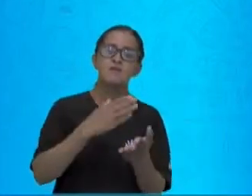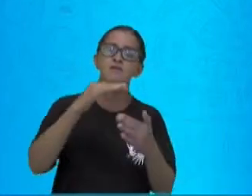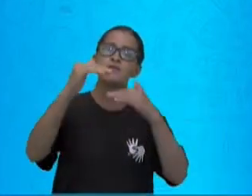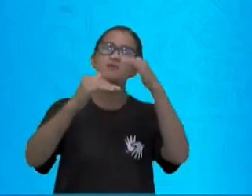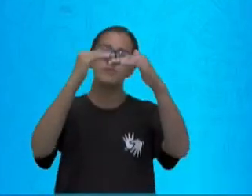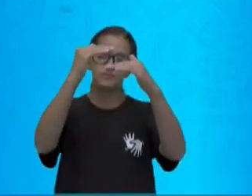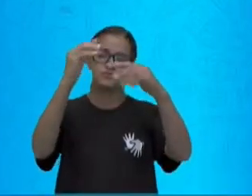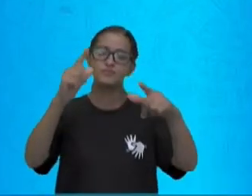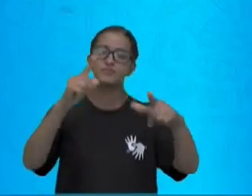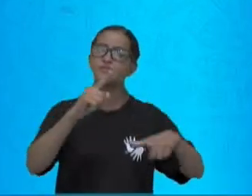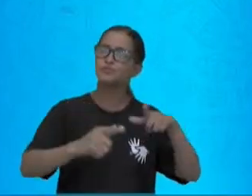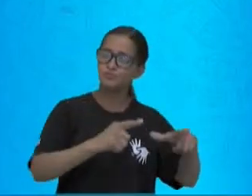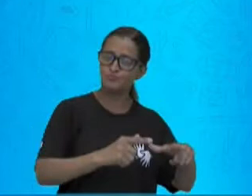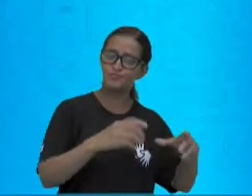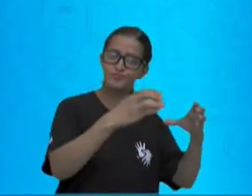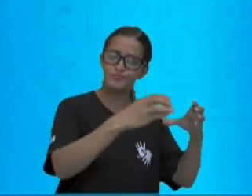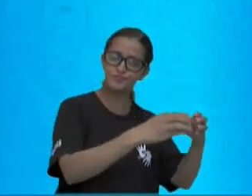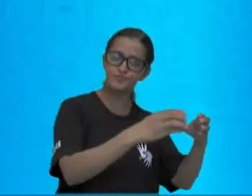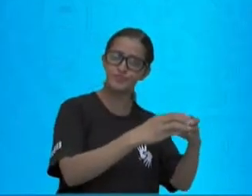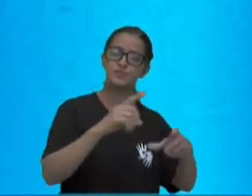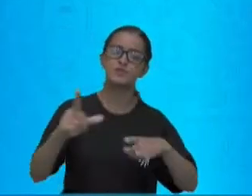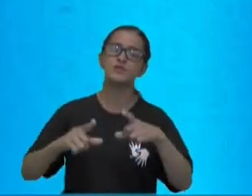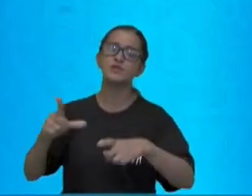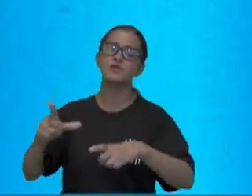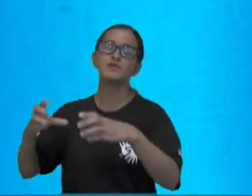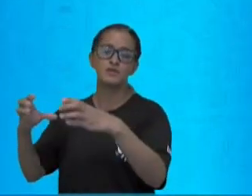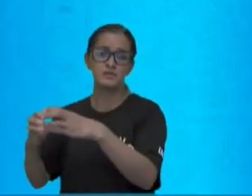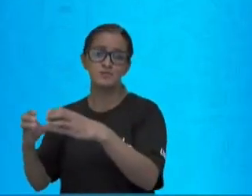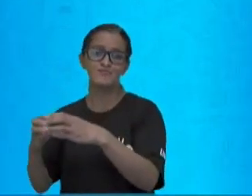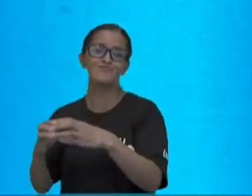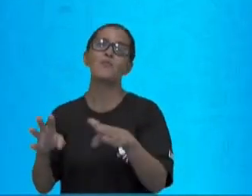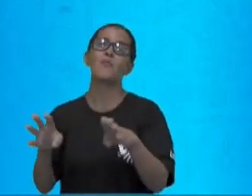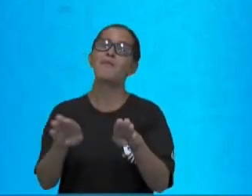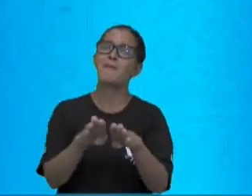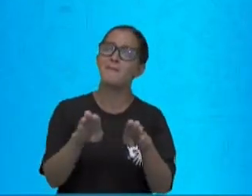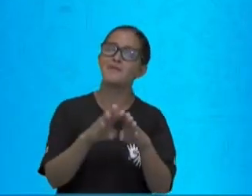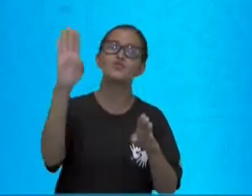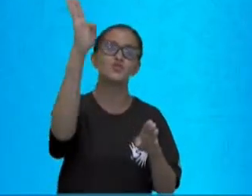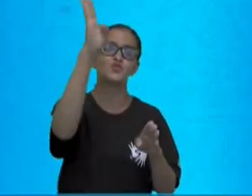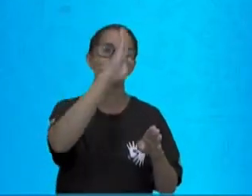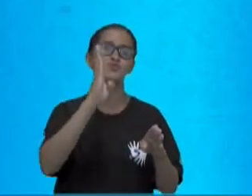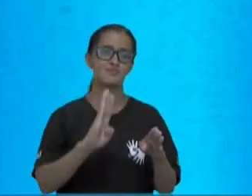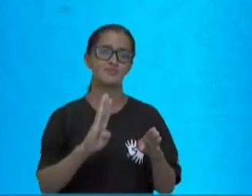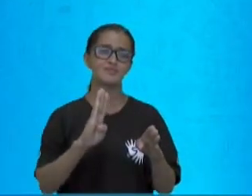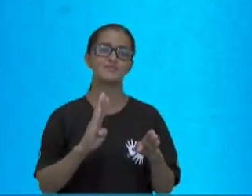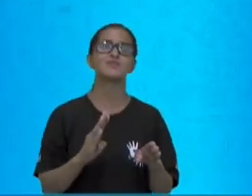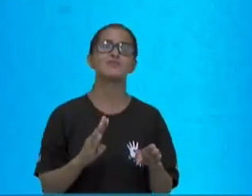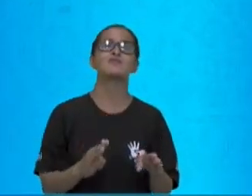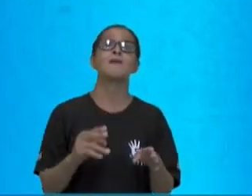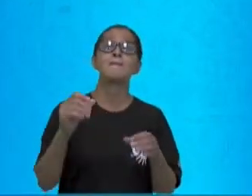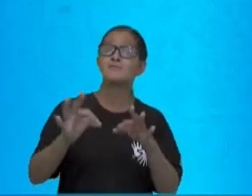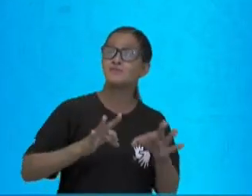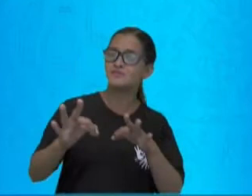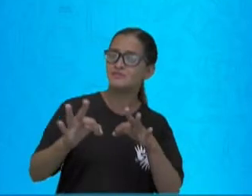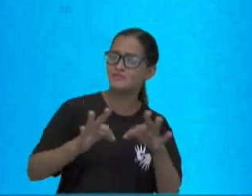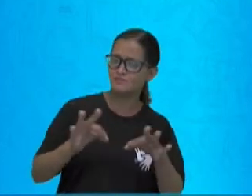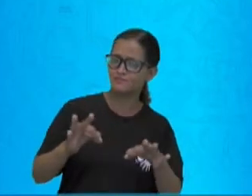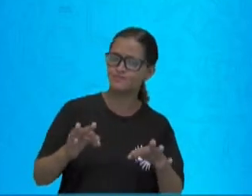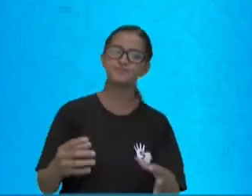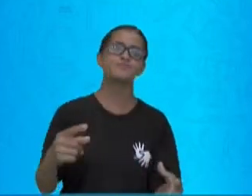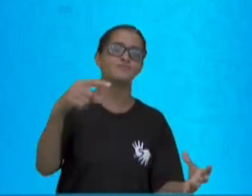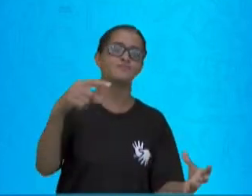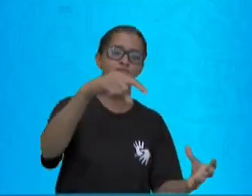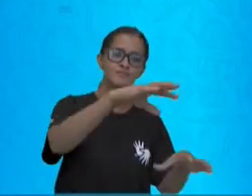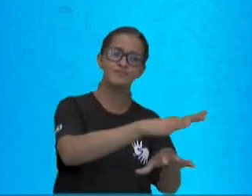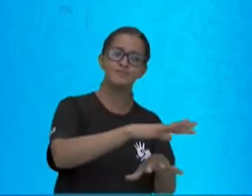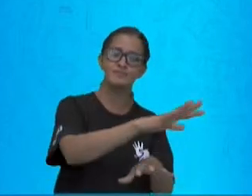separadamente? Assim também é o Brasil. Nós precisamos, administrativamente, organizar setores